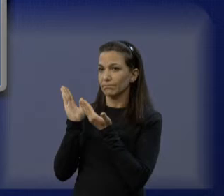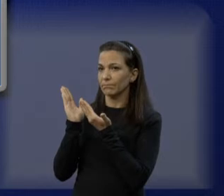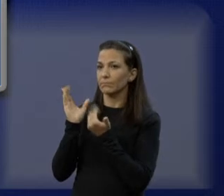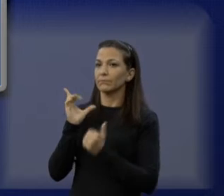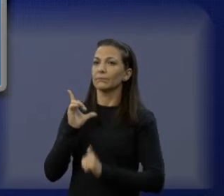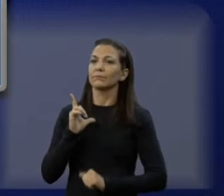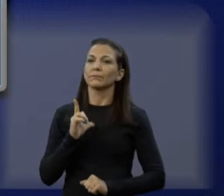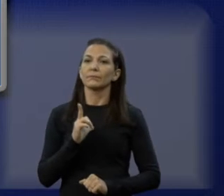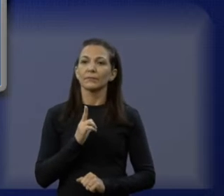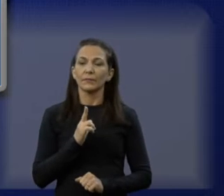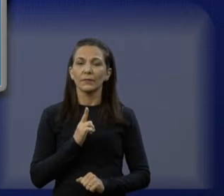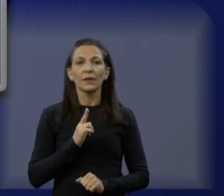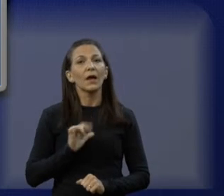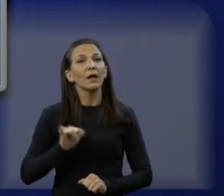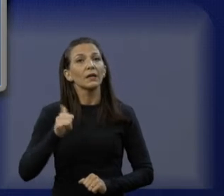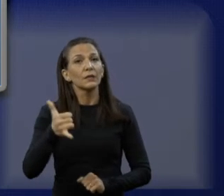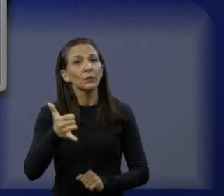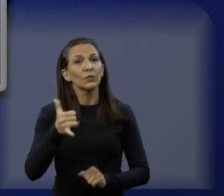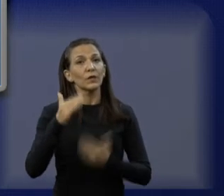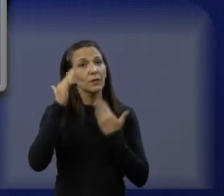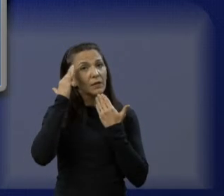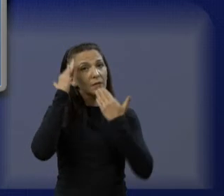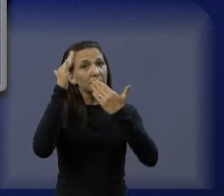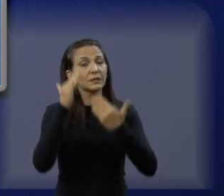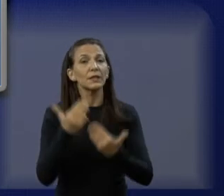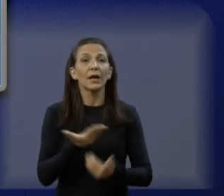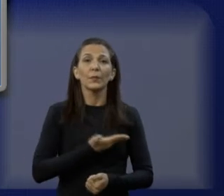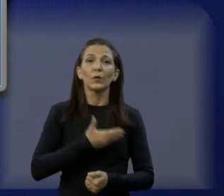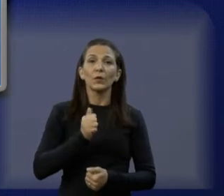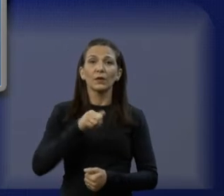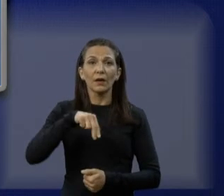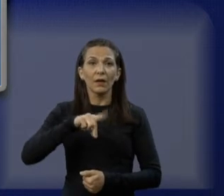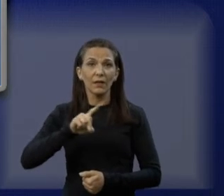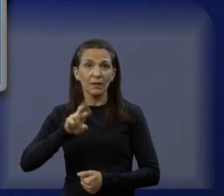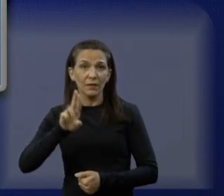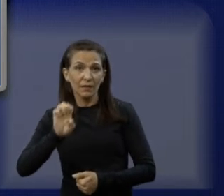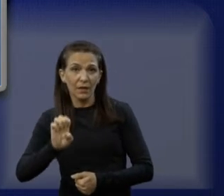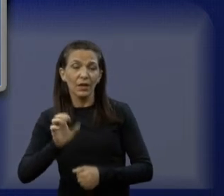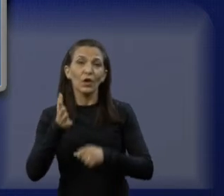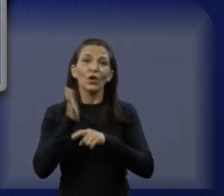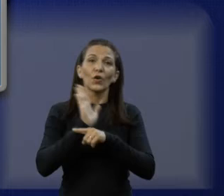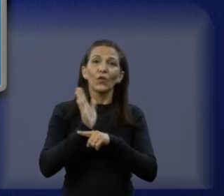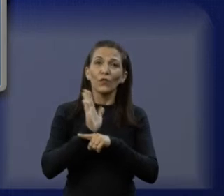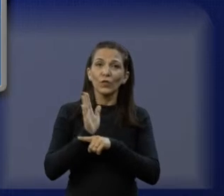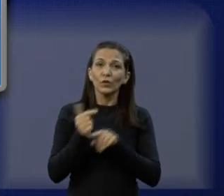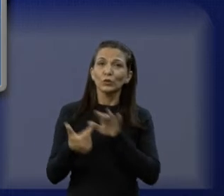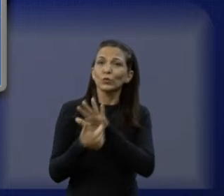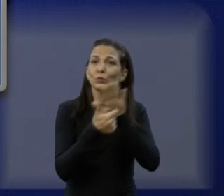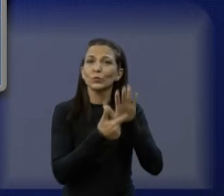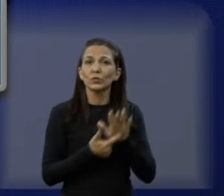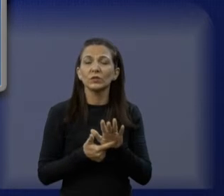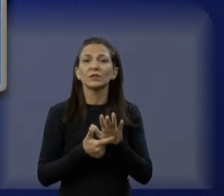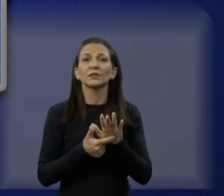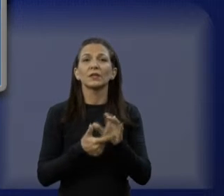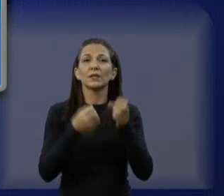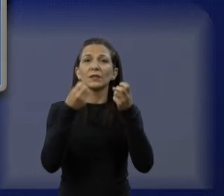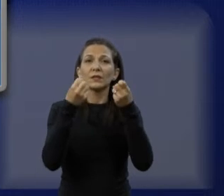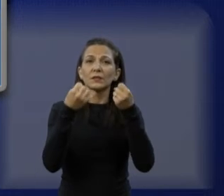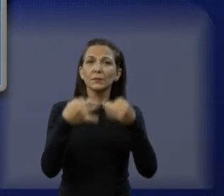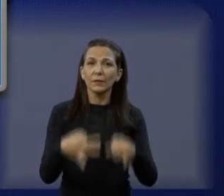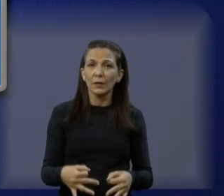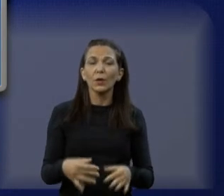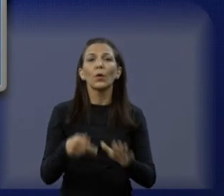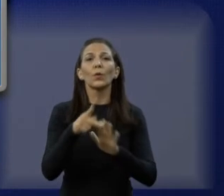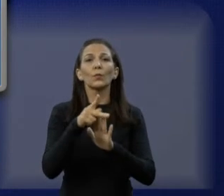aproveito para agradecer o meu amigo André Renato por disponibilizar o vídeo que veremos agora que fala um pouquinho mais